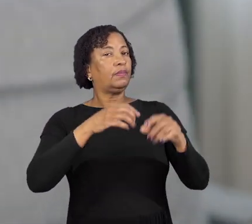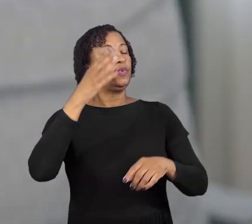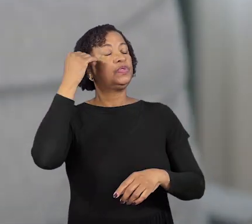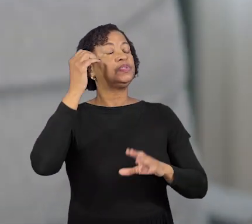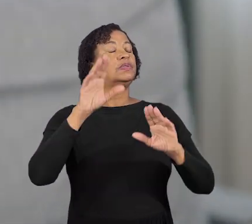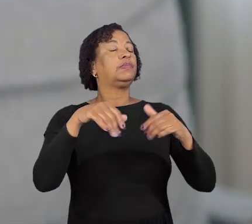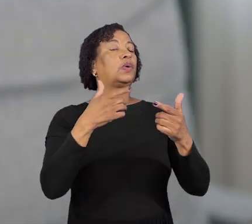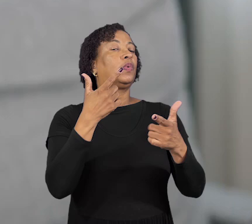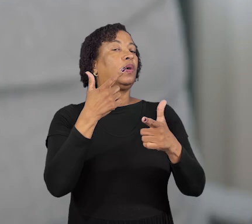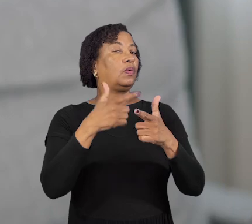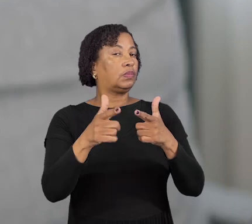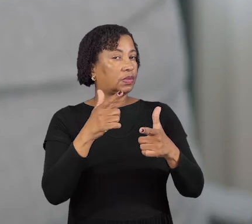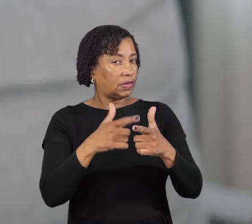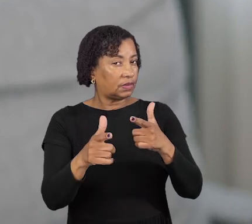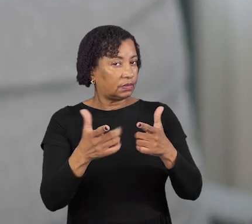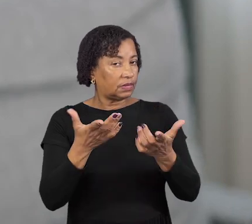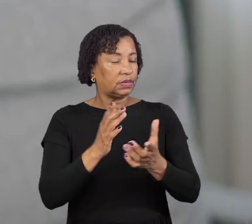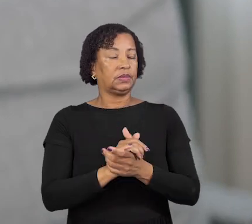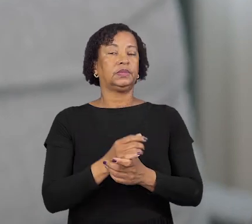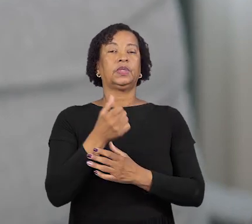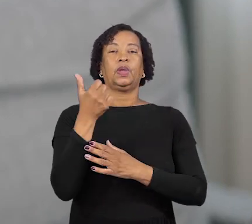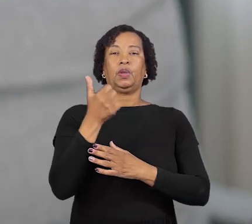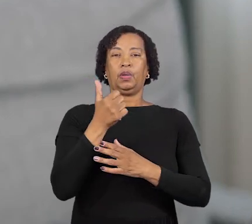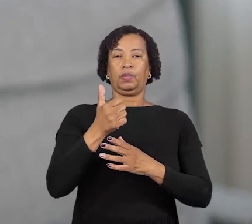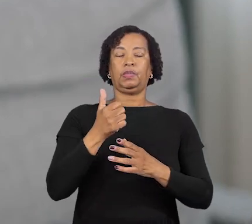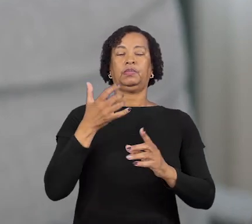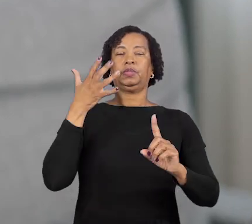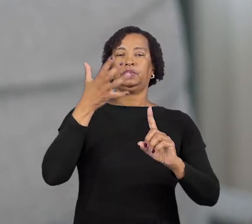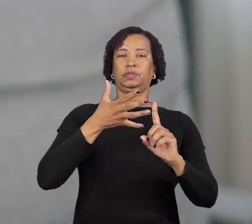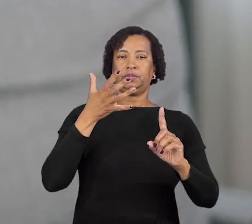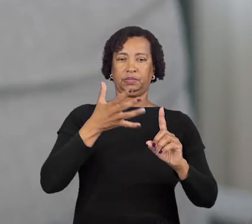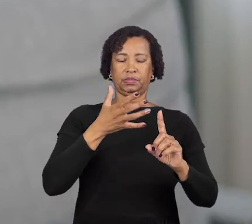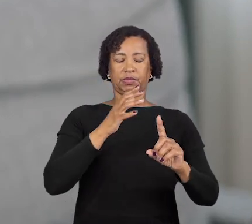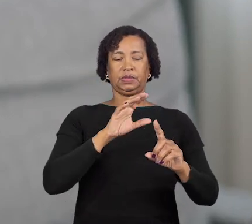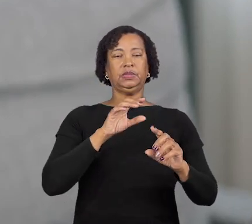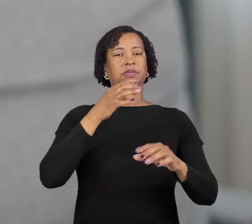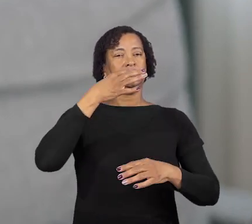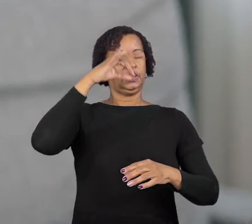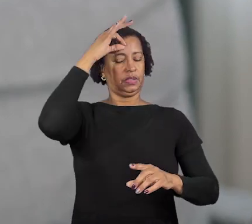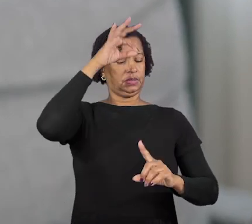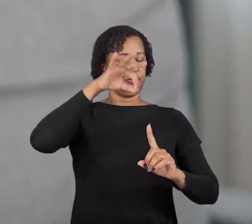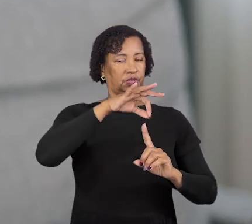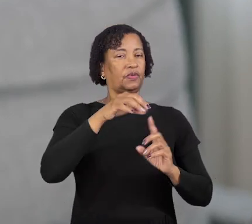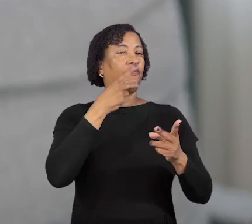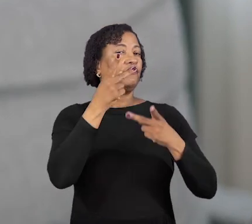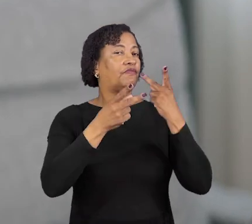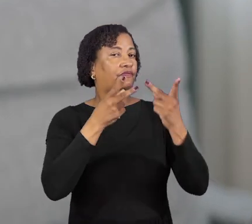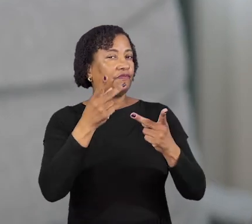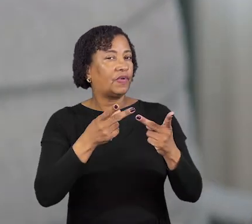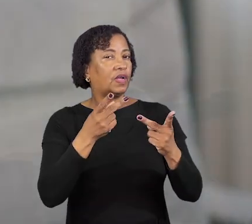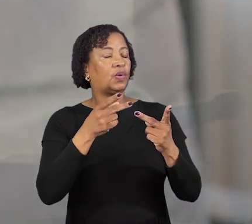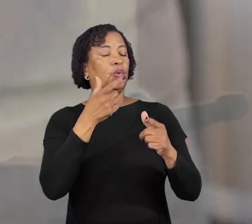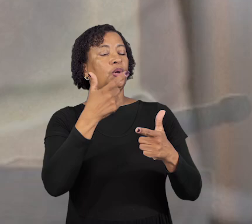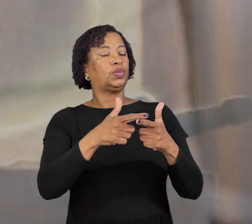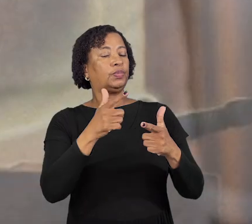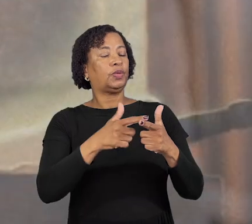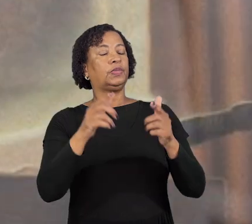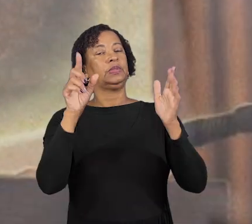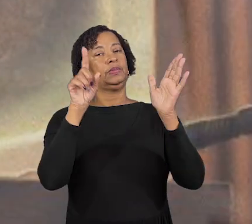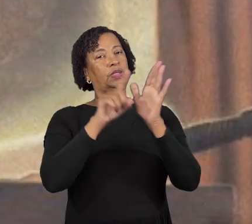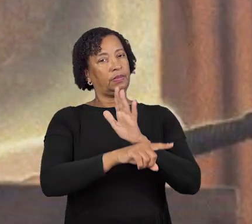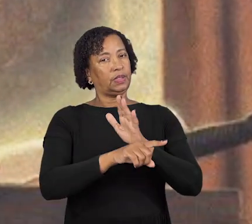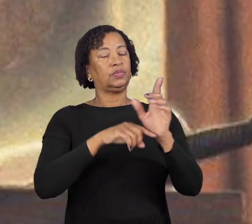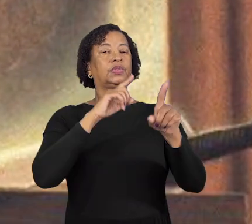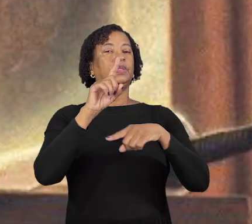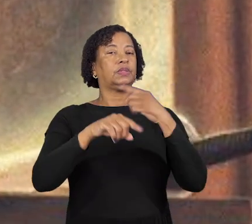é o problema, né? Esse primeiro retiro espiritual enfocou o problema e a pergunta.